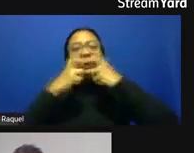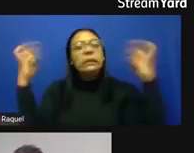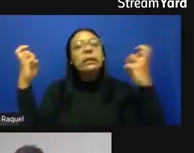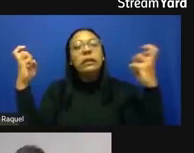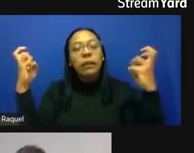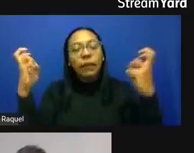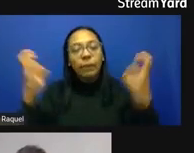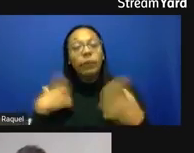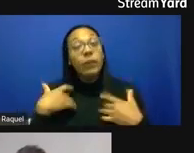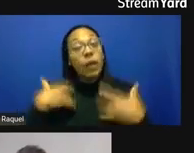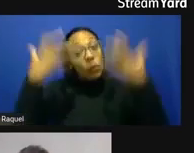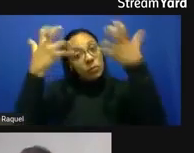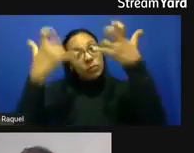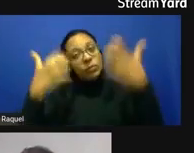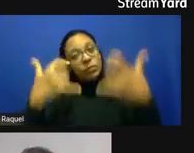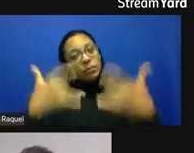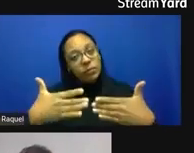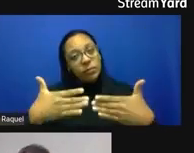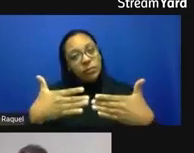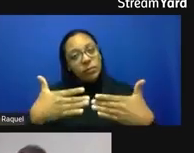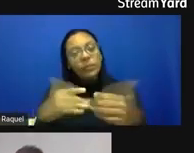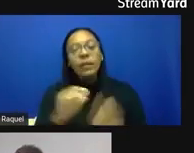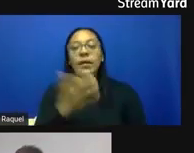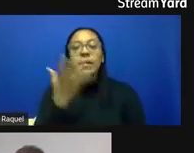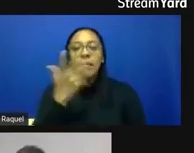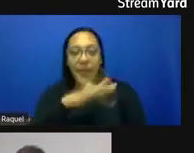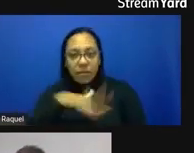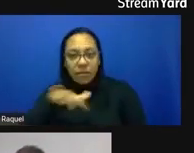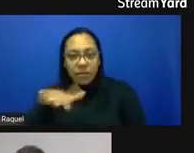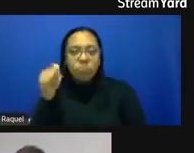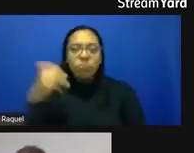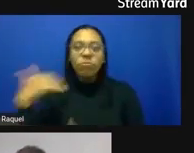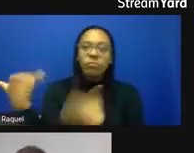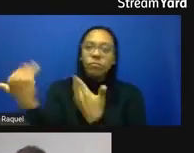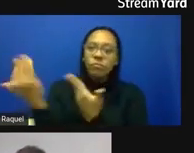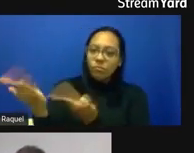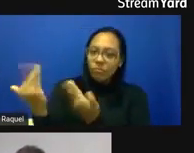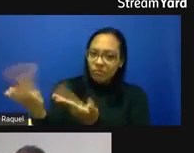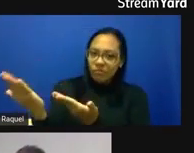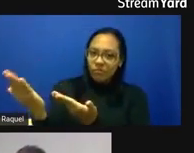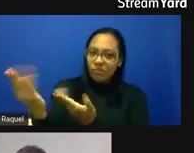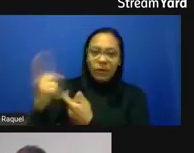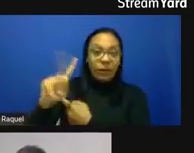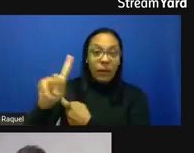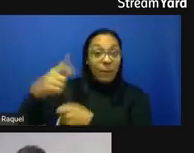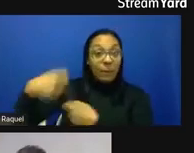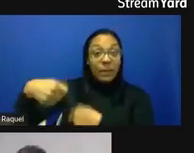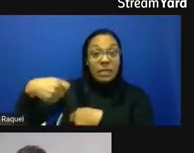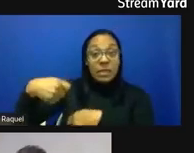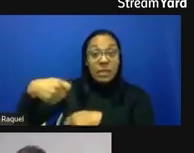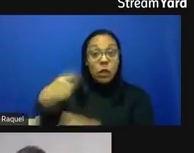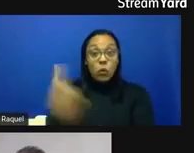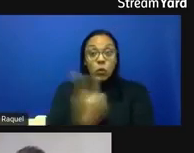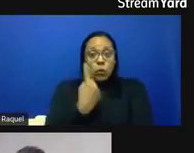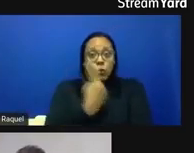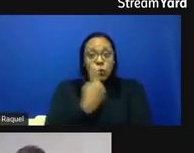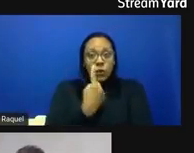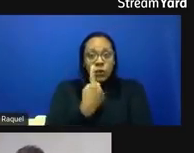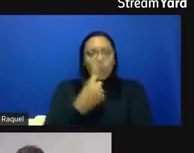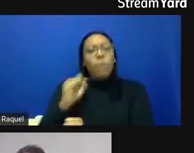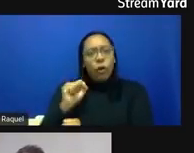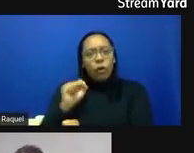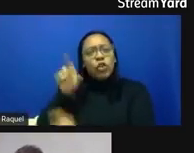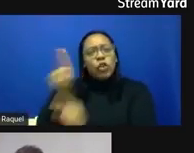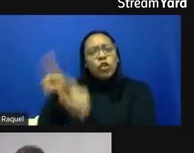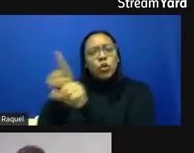Eu explico que as crianças e adolescentes também não precisam ir sozinhos, eles podem ir com o melhor amigo ou a melhor amiga. Aí